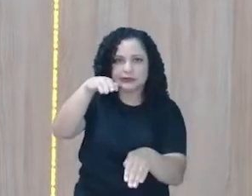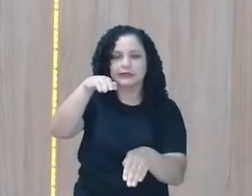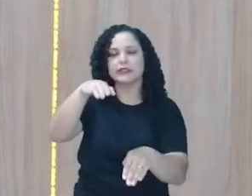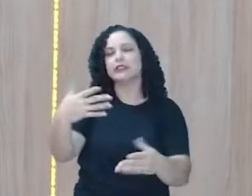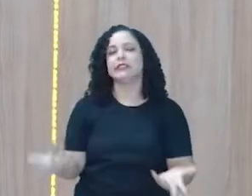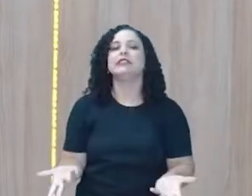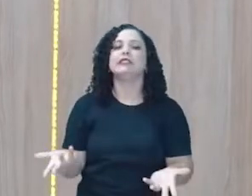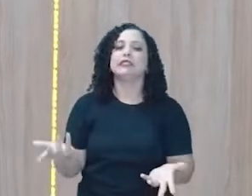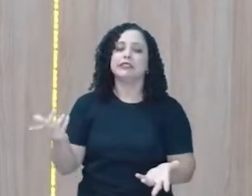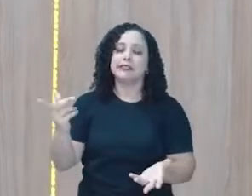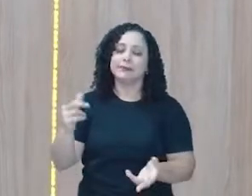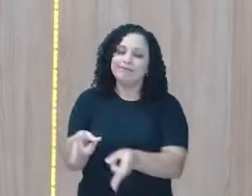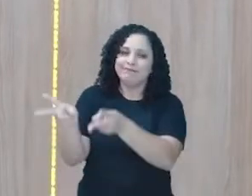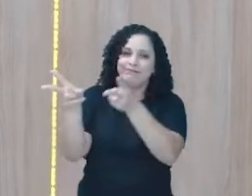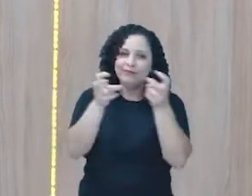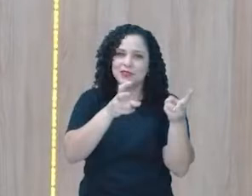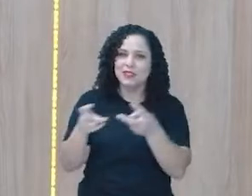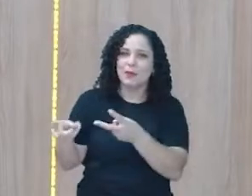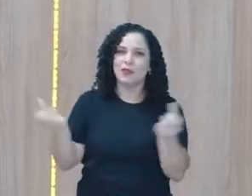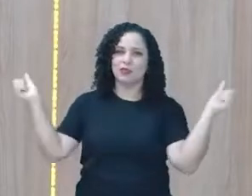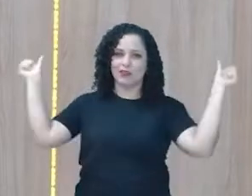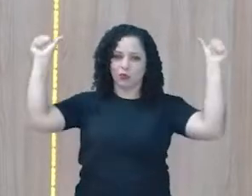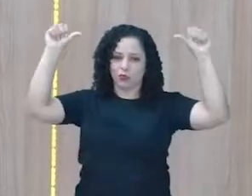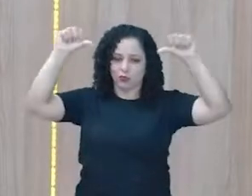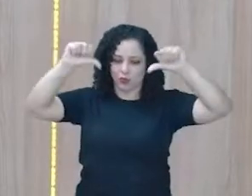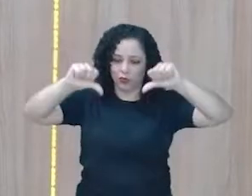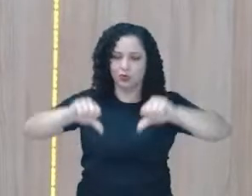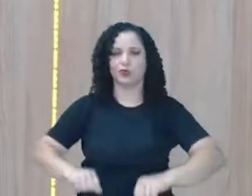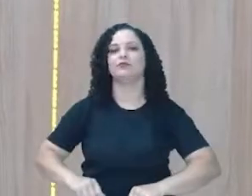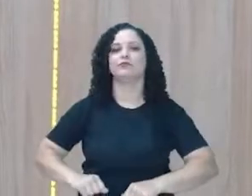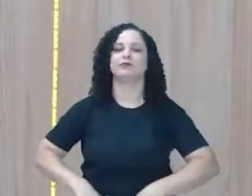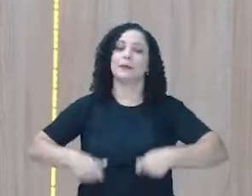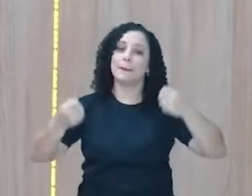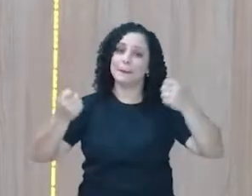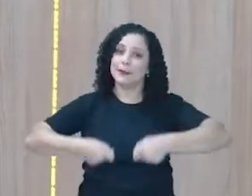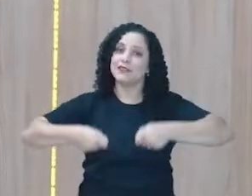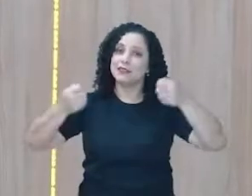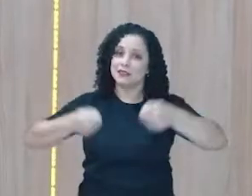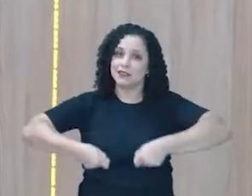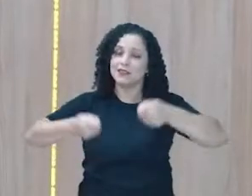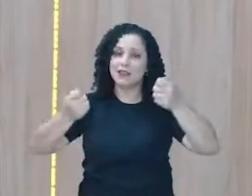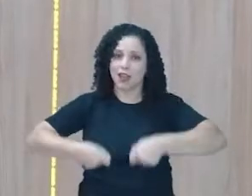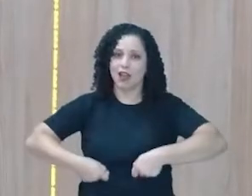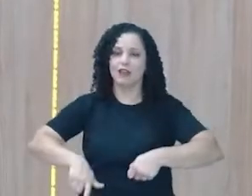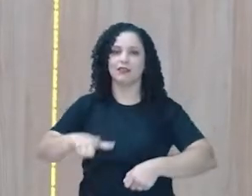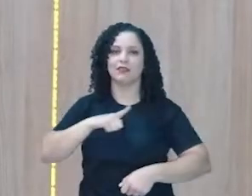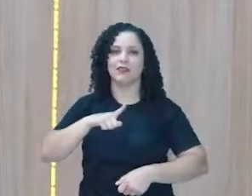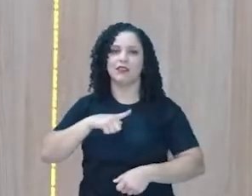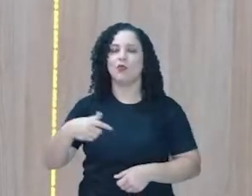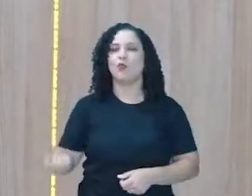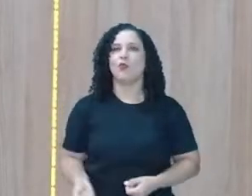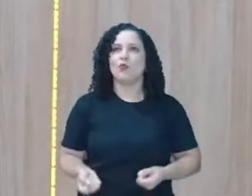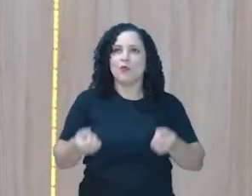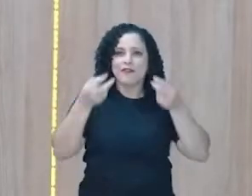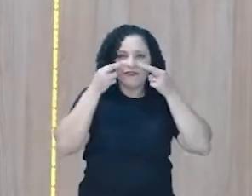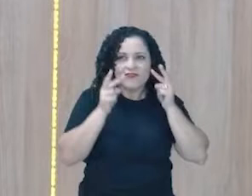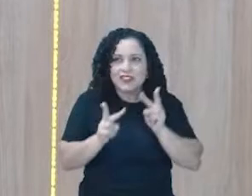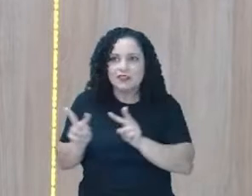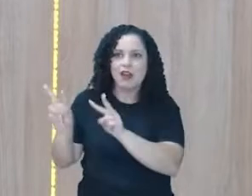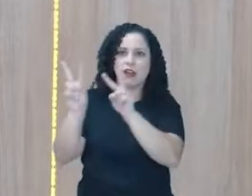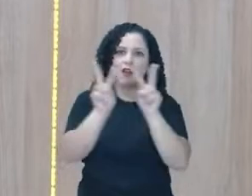que esse formato aí estava insustentável, né, gente? Então, precisa realmente a gente ter uma nova